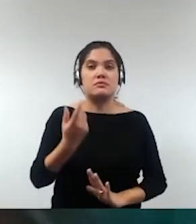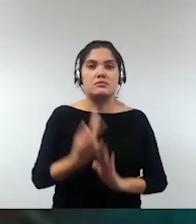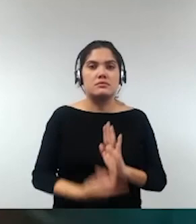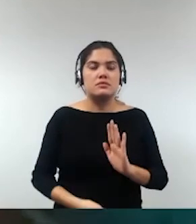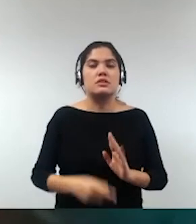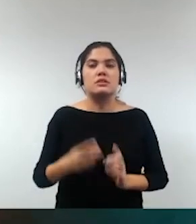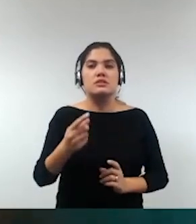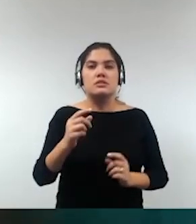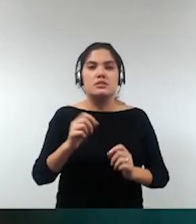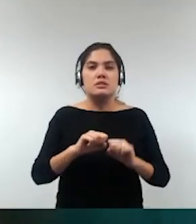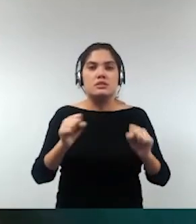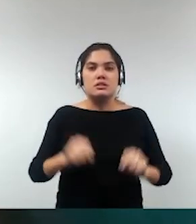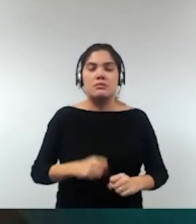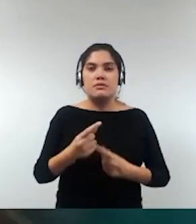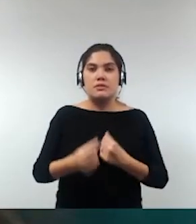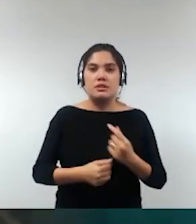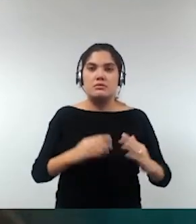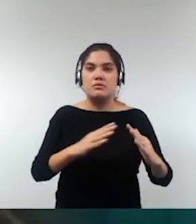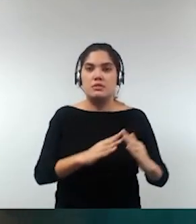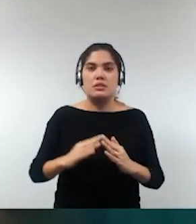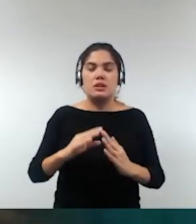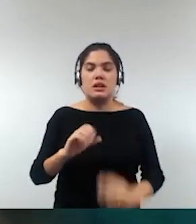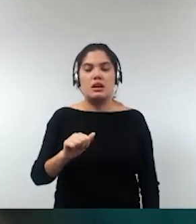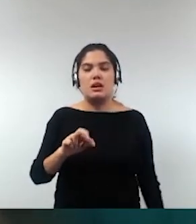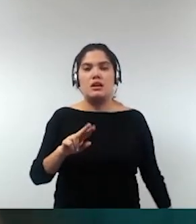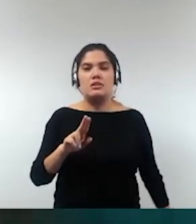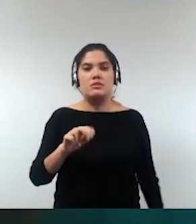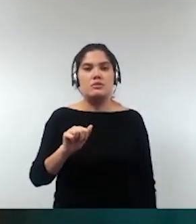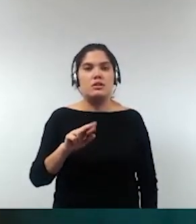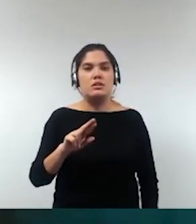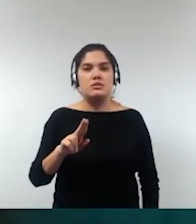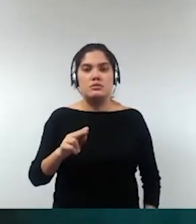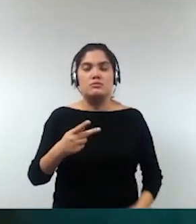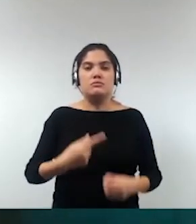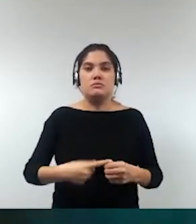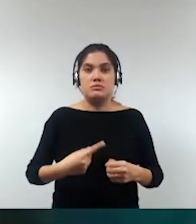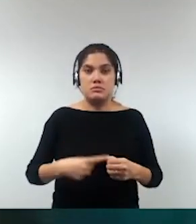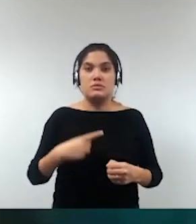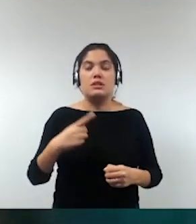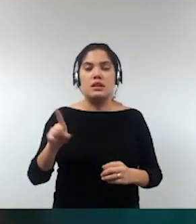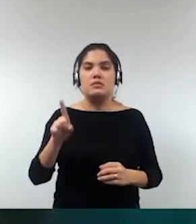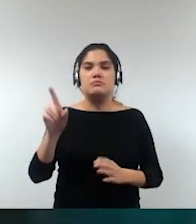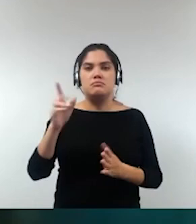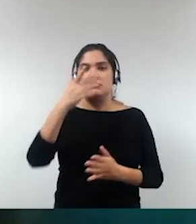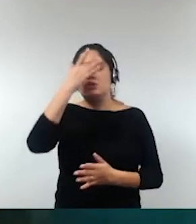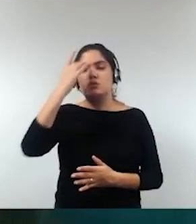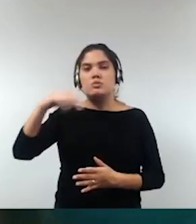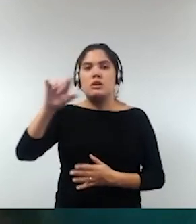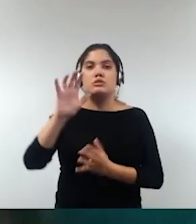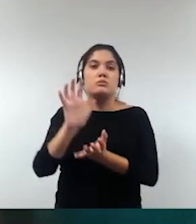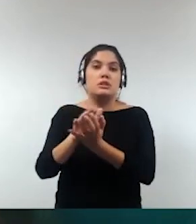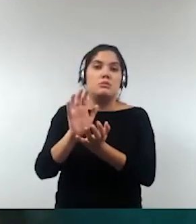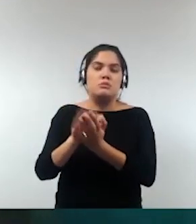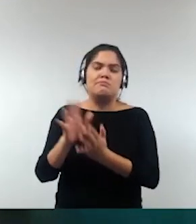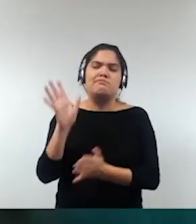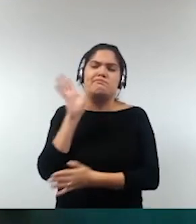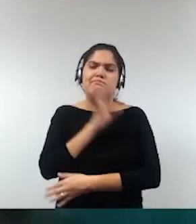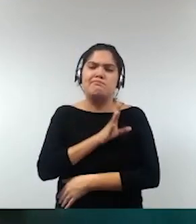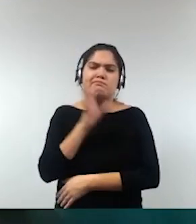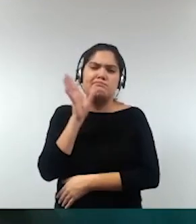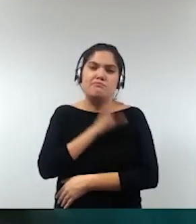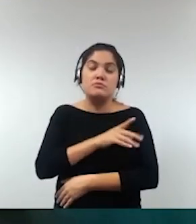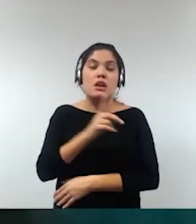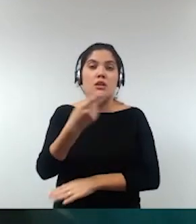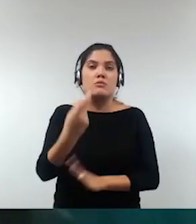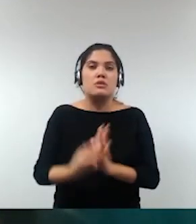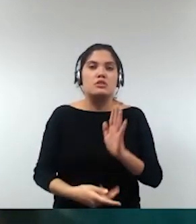Sistema Financeiro Habitacional de Caruaru. Tem muito tempo que a gente está trabalhando nisso. O Tribunal de Pernambuco é um espetáculo, né? Vai ser um